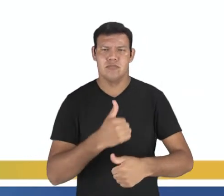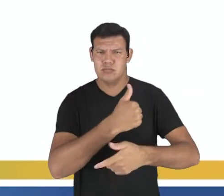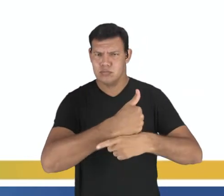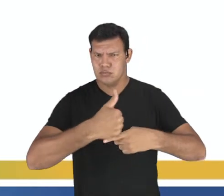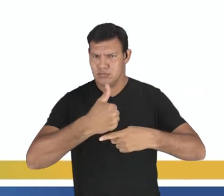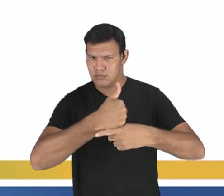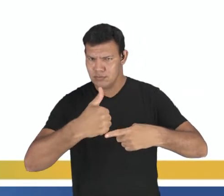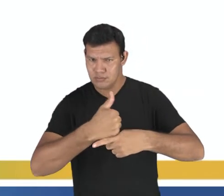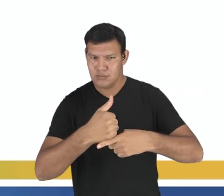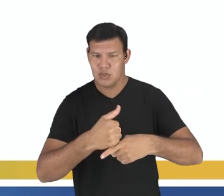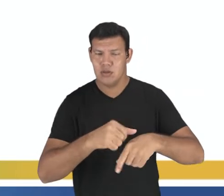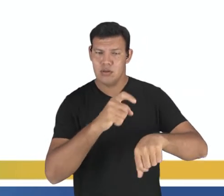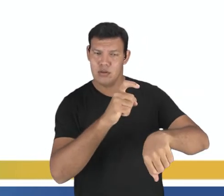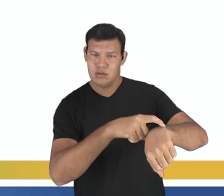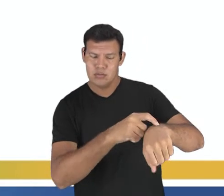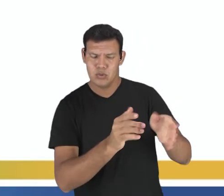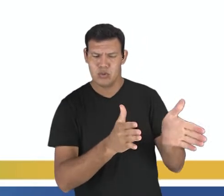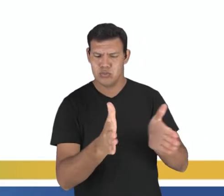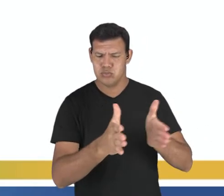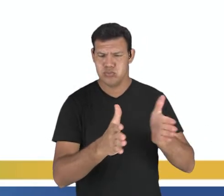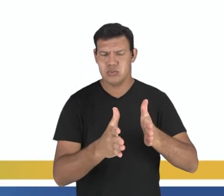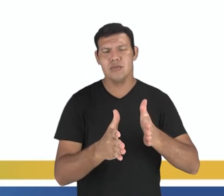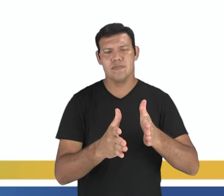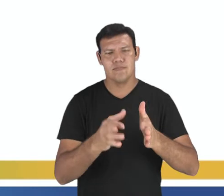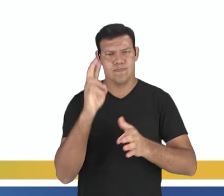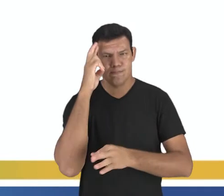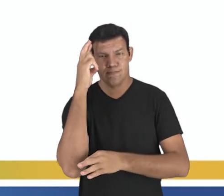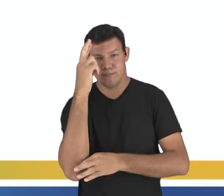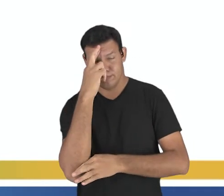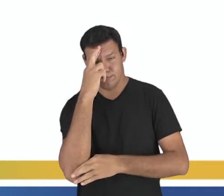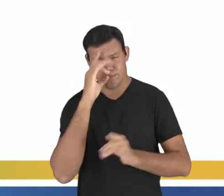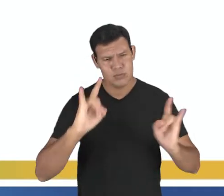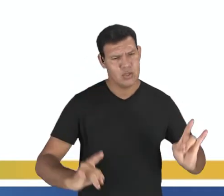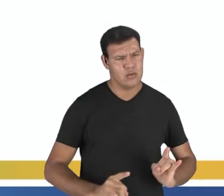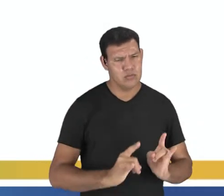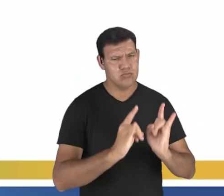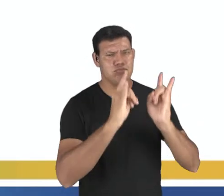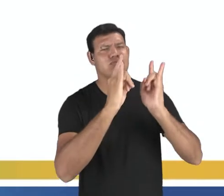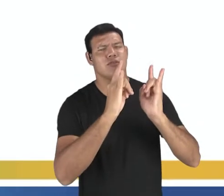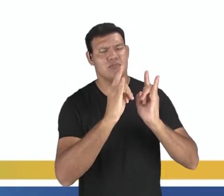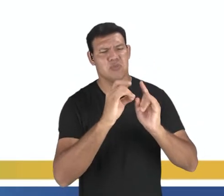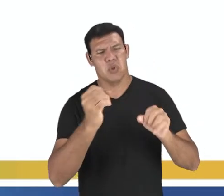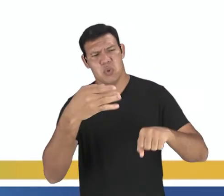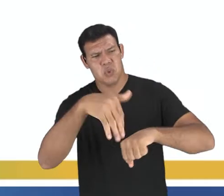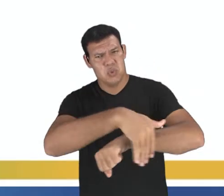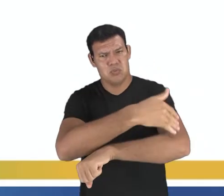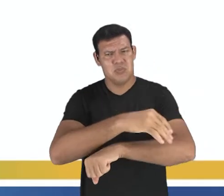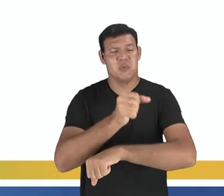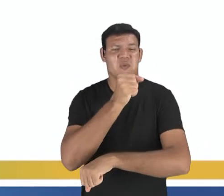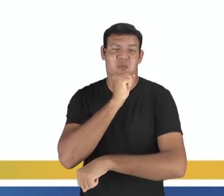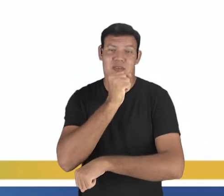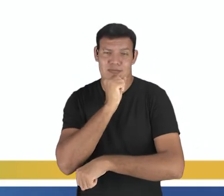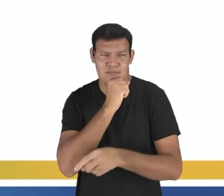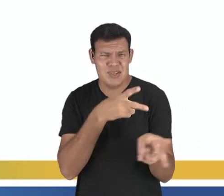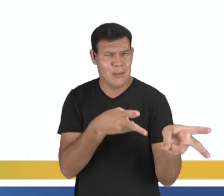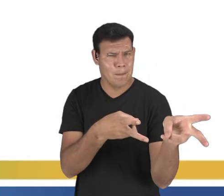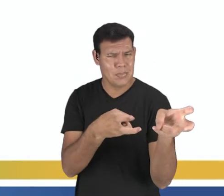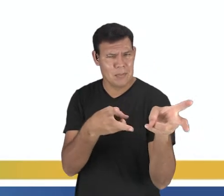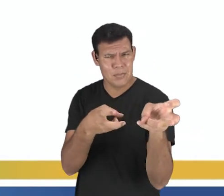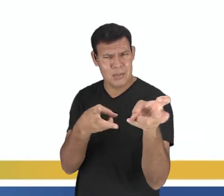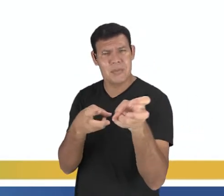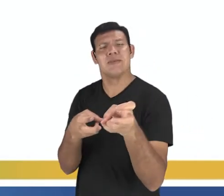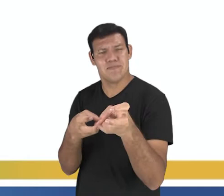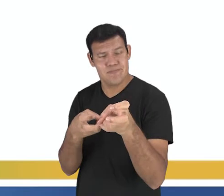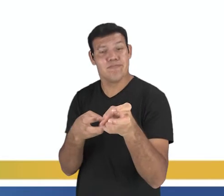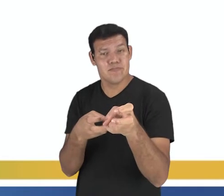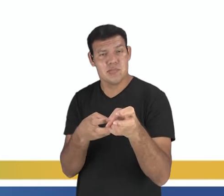da história. Quando observamos um prédio antigo ou andamos por ruas centenárias, somos capazes de perceber, ao